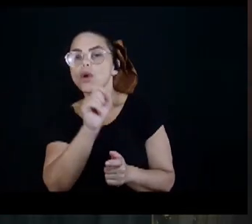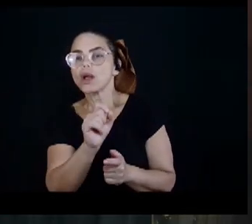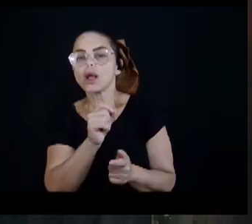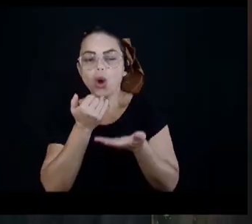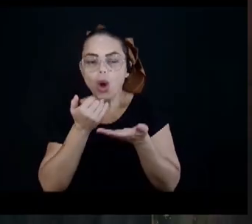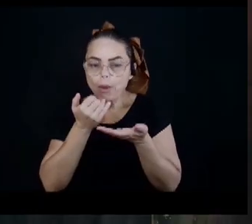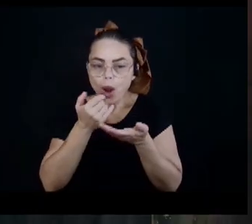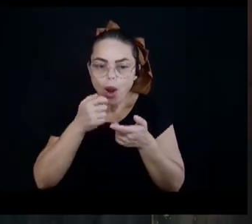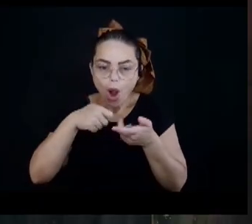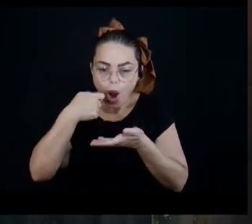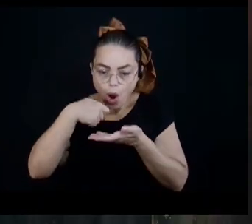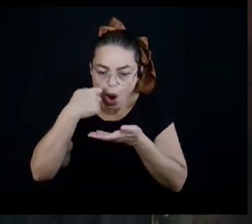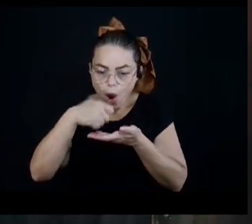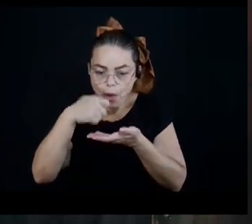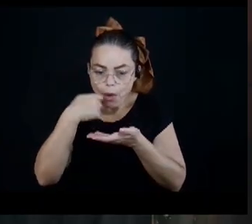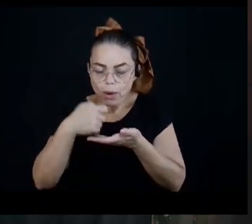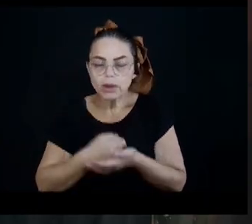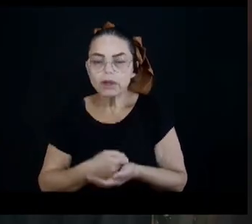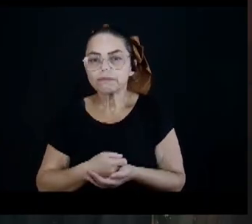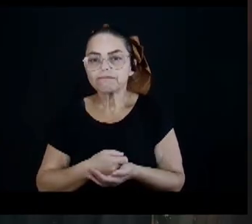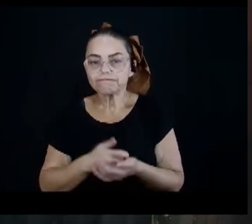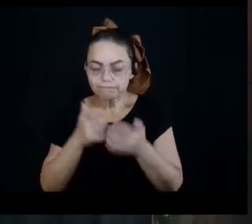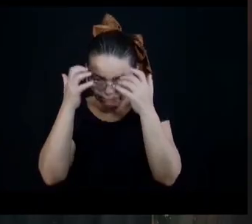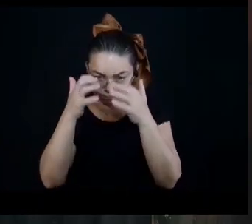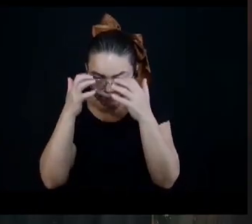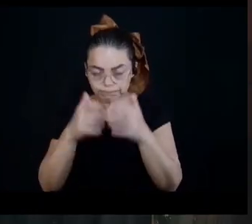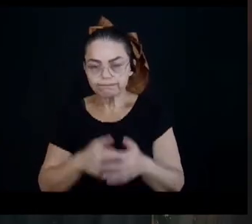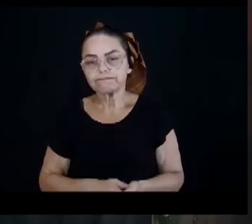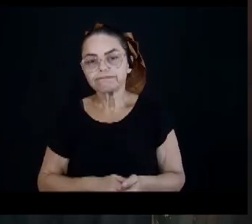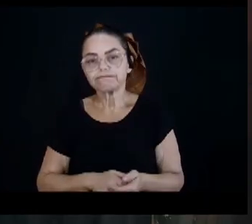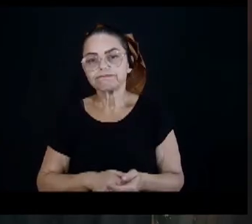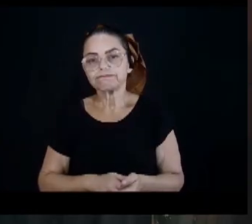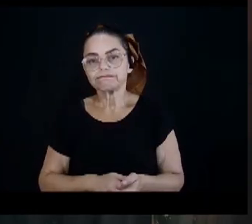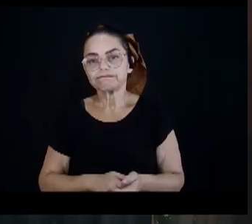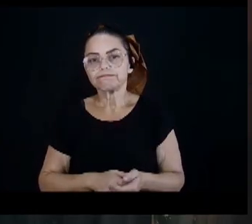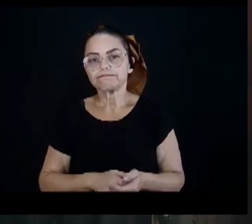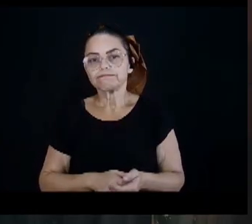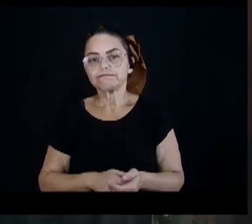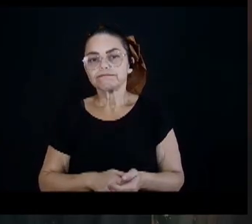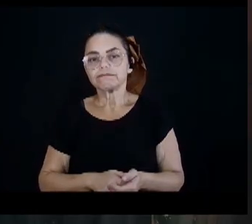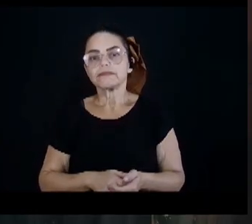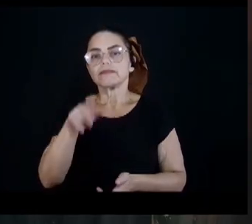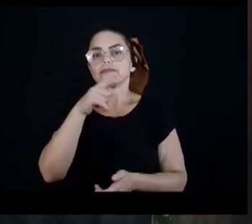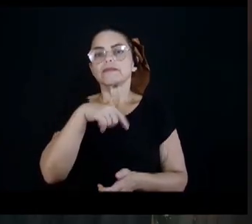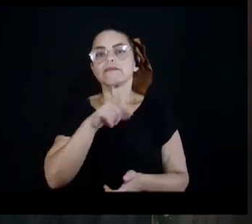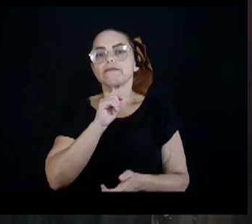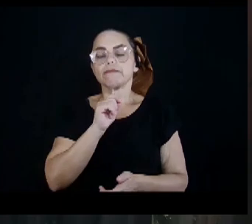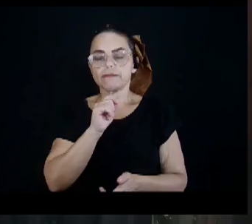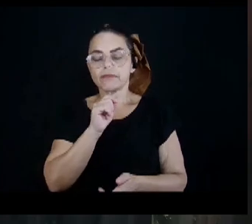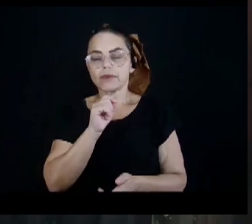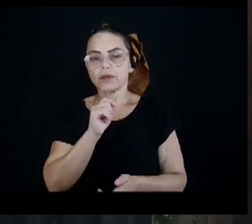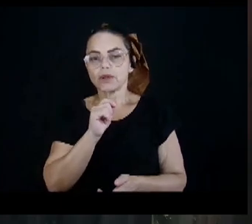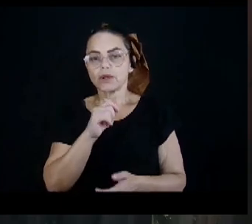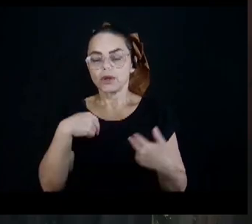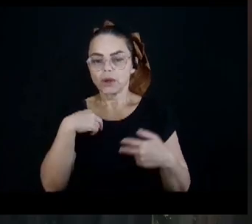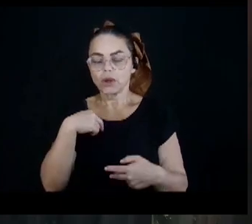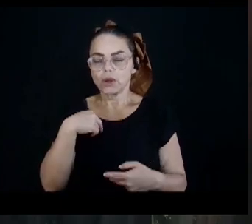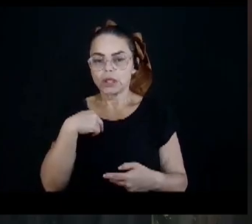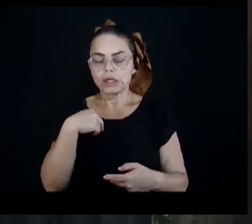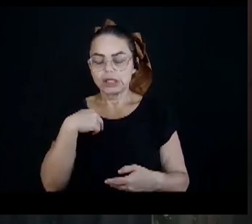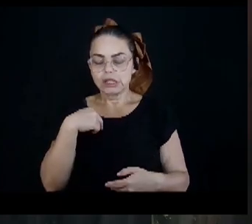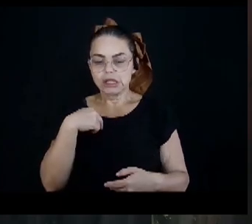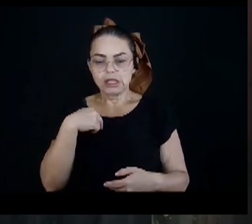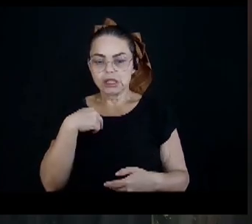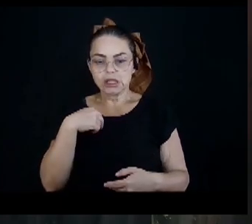e pensar para sair da automação. Né? O ser humano precisa sair da automação. Por isso que